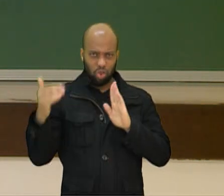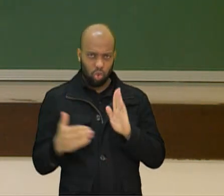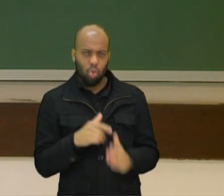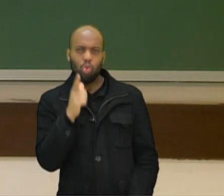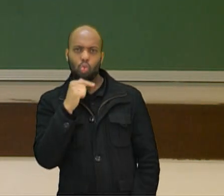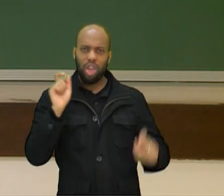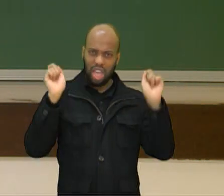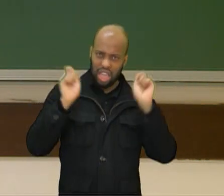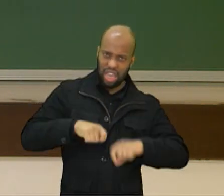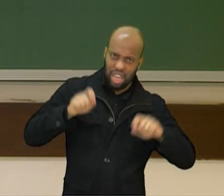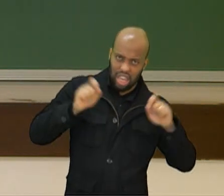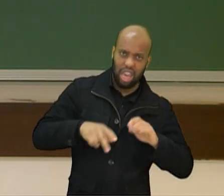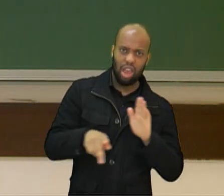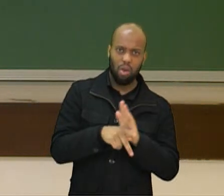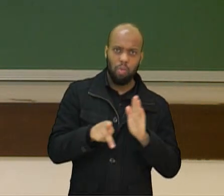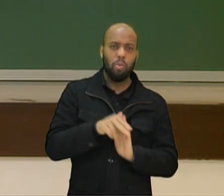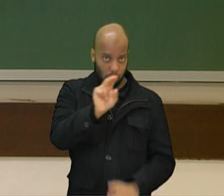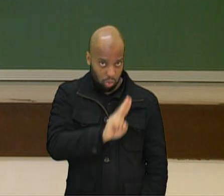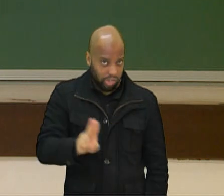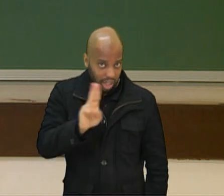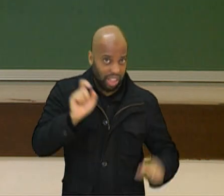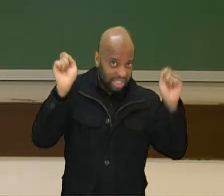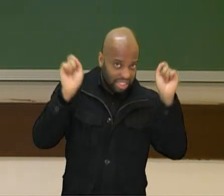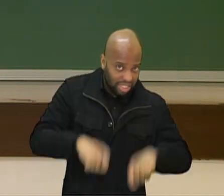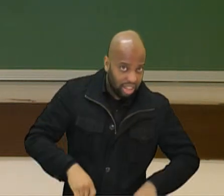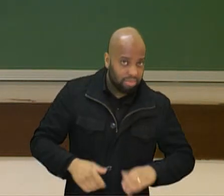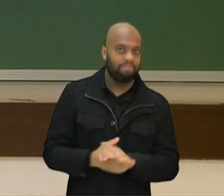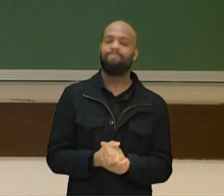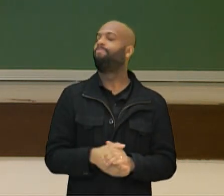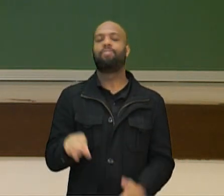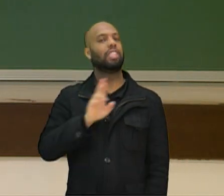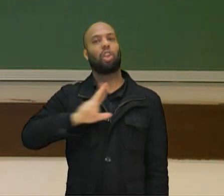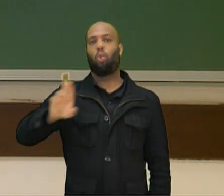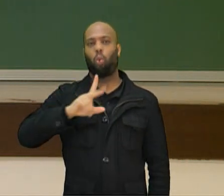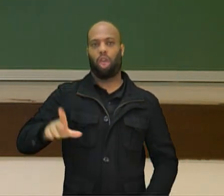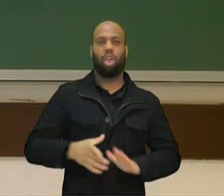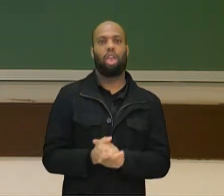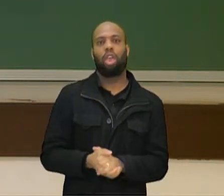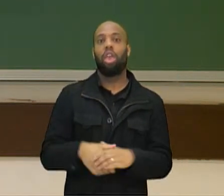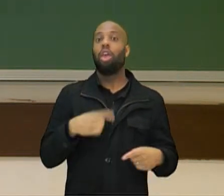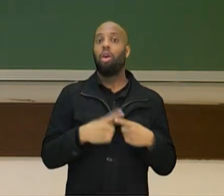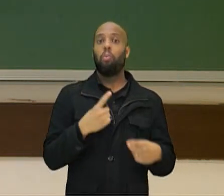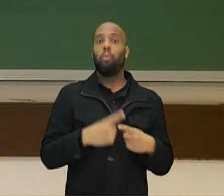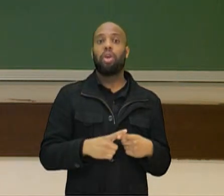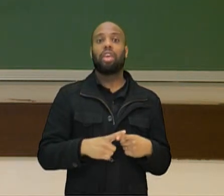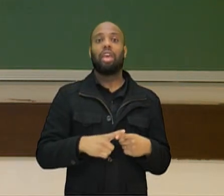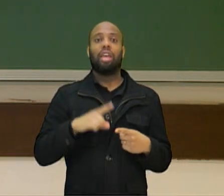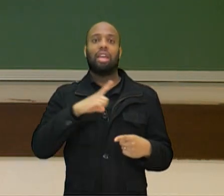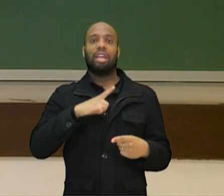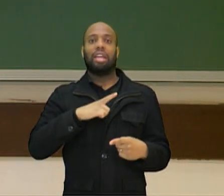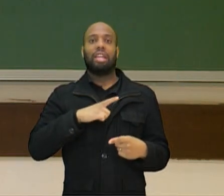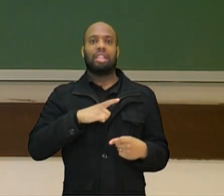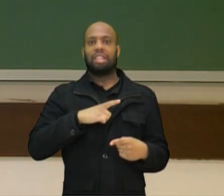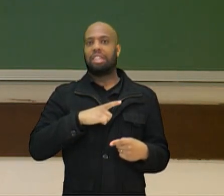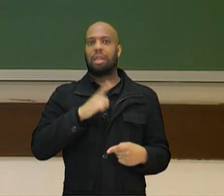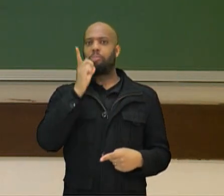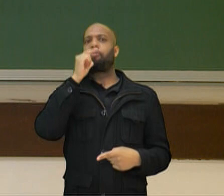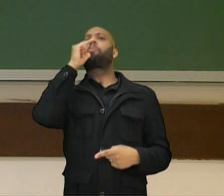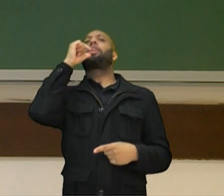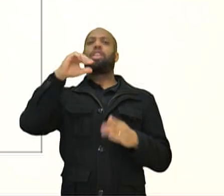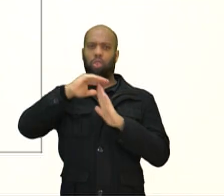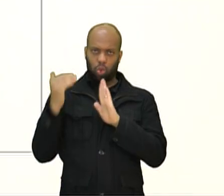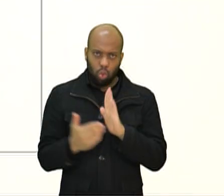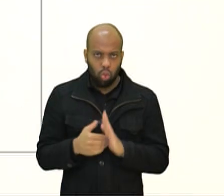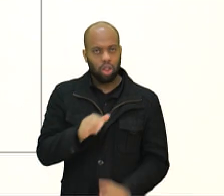que está disponível para consumo. Não é toda essa água que a gente pode beber. Olha ali no gráfico,